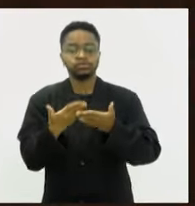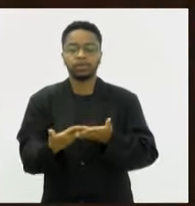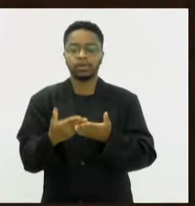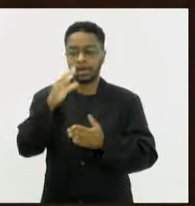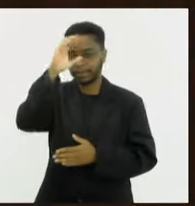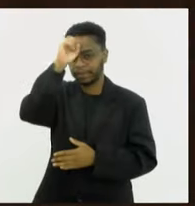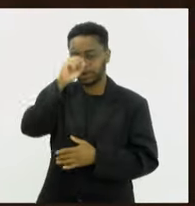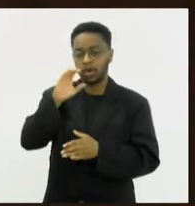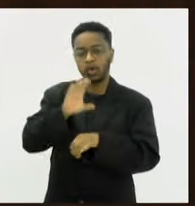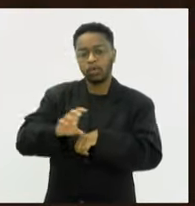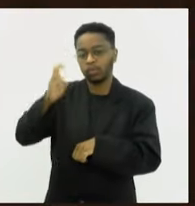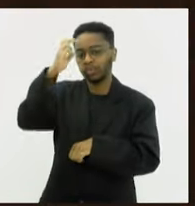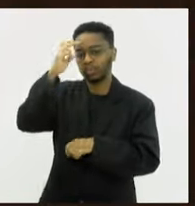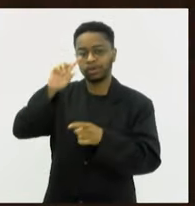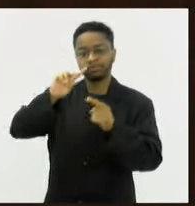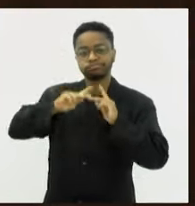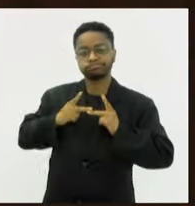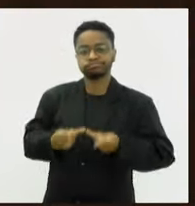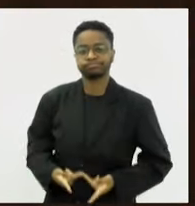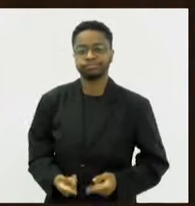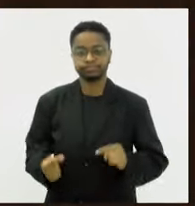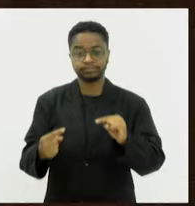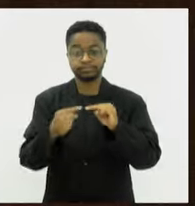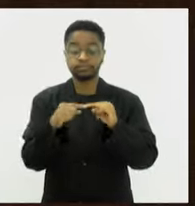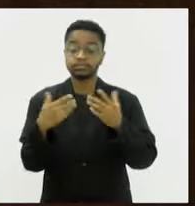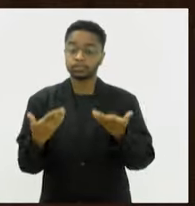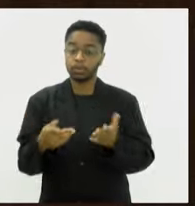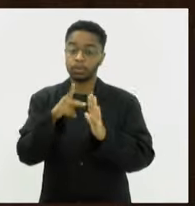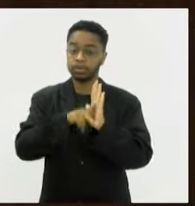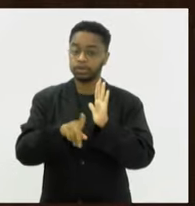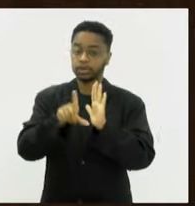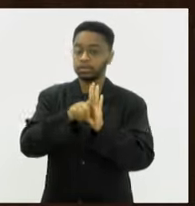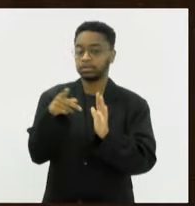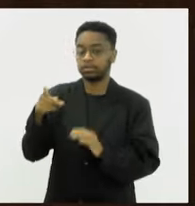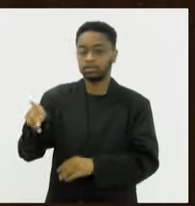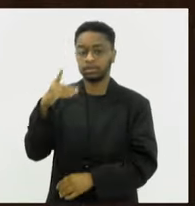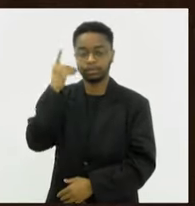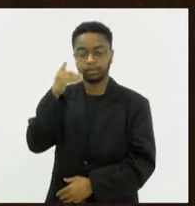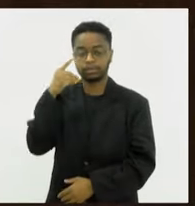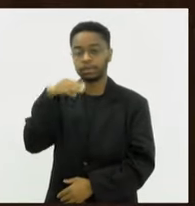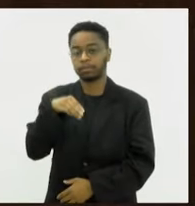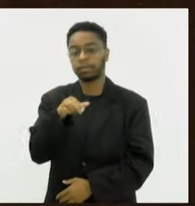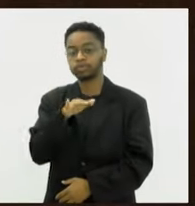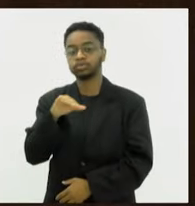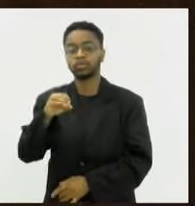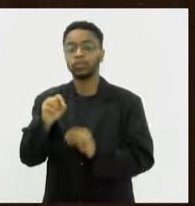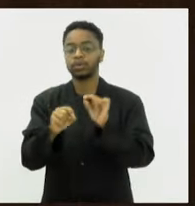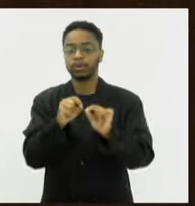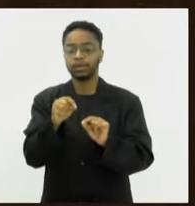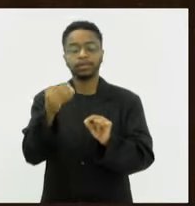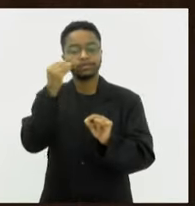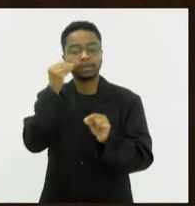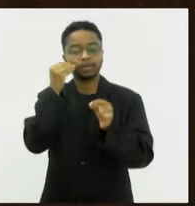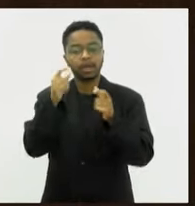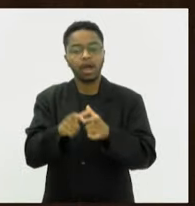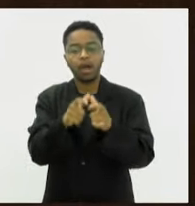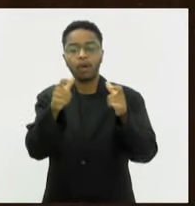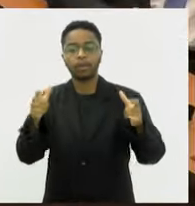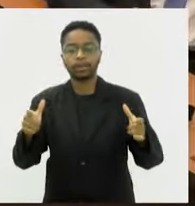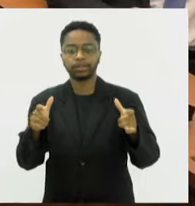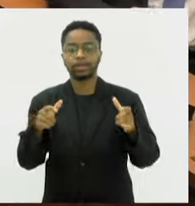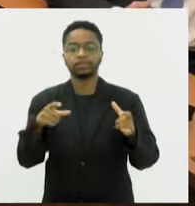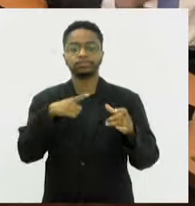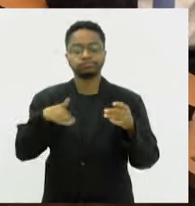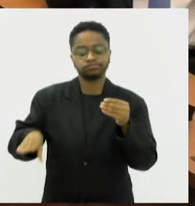que é o projeto, deputada Tia Ju, do deputado Márcio Canella? Ele amplia o escopo, deputado